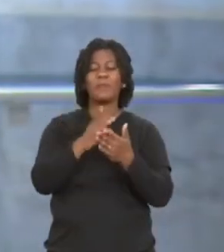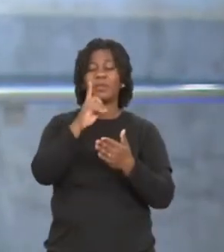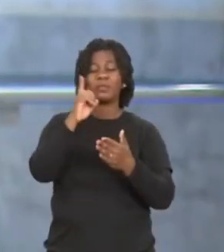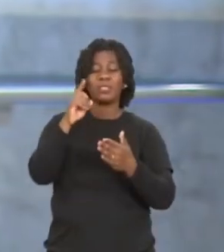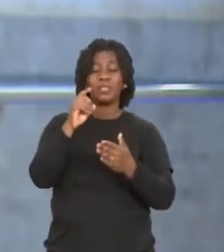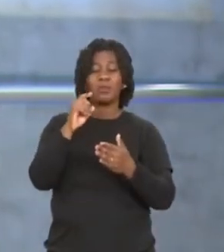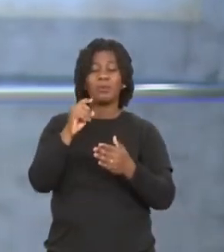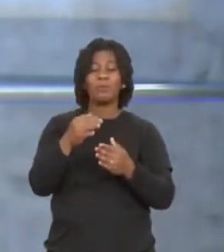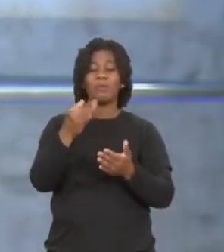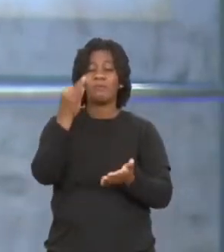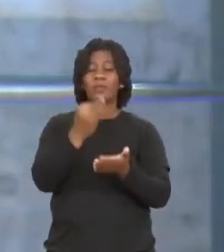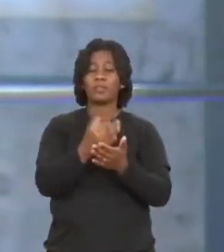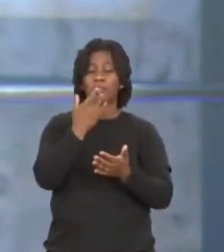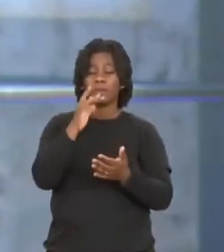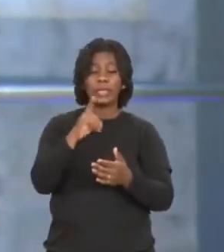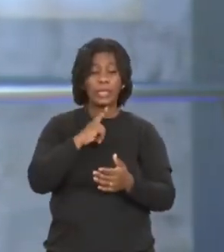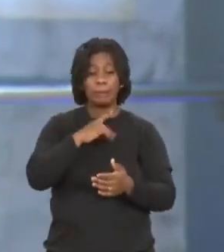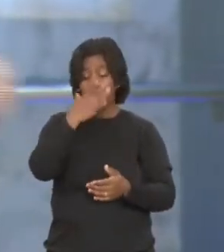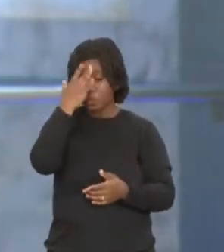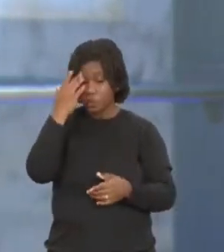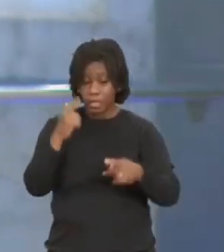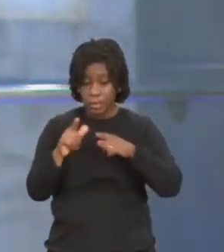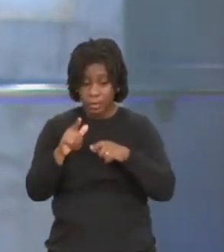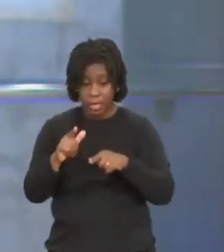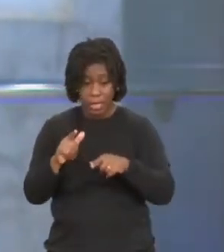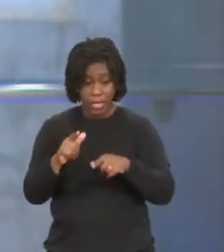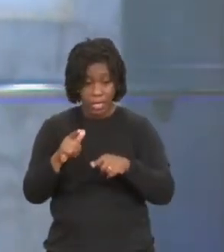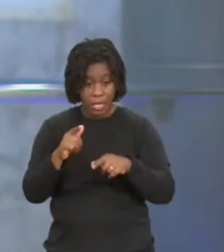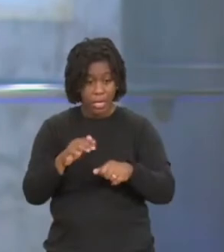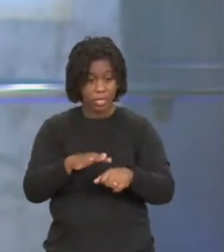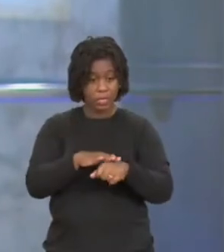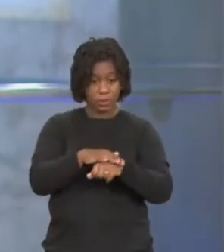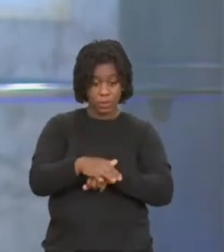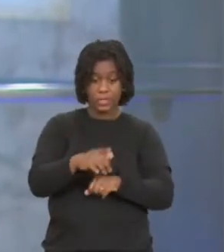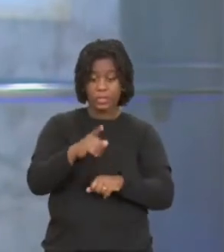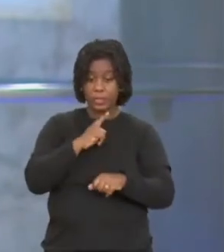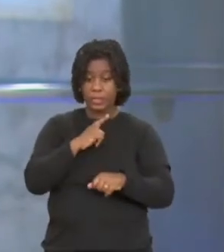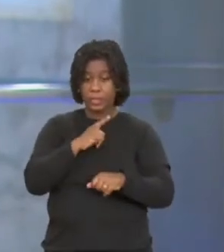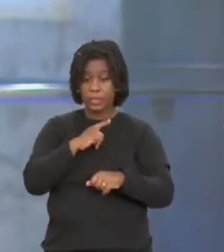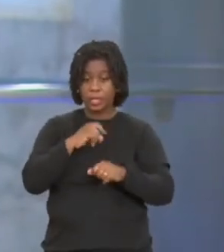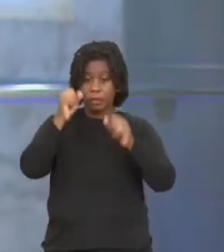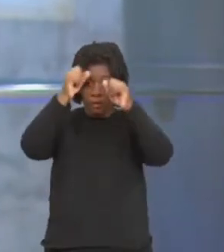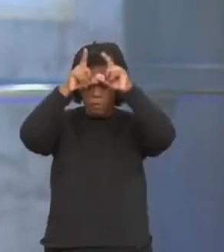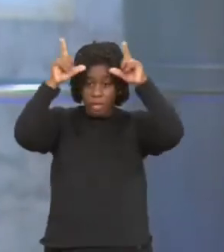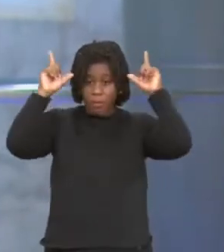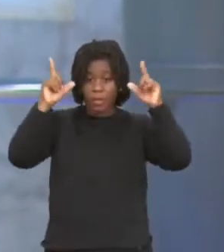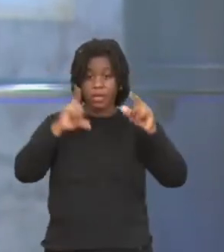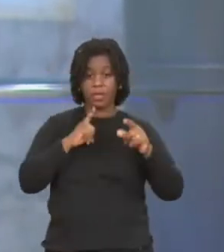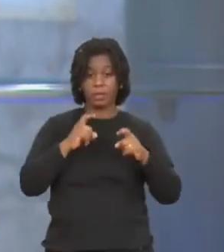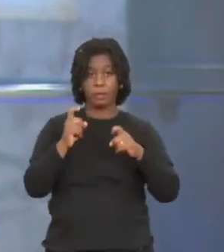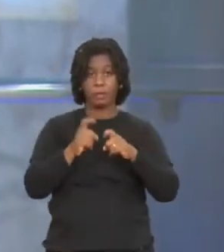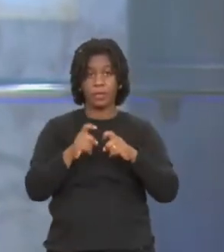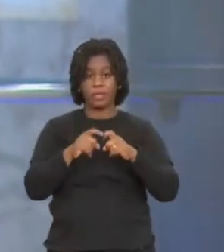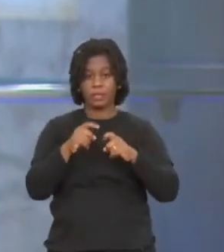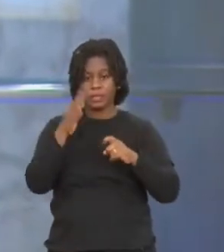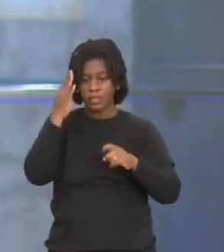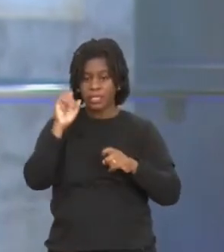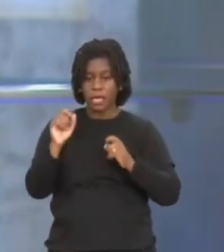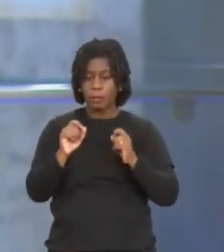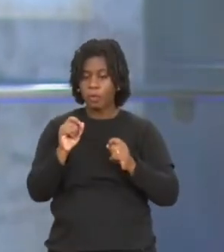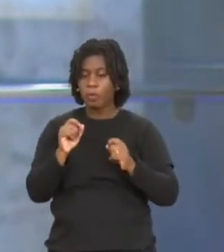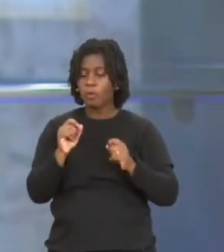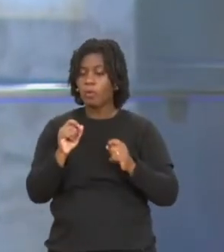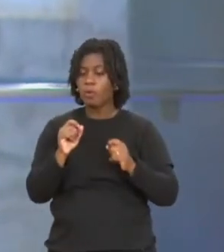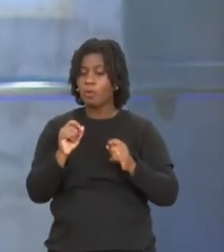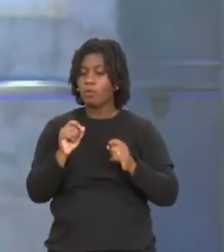pessoas que trabalharam de noite, aqui há enfermeiras, aqui há médicos, e sabe o que é que eles fazem? Aqui há